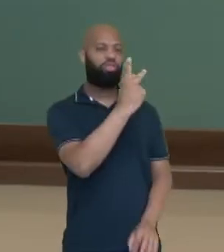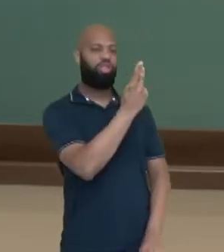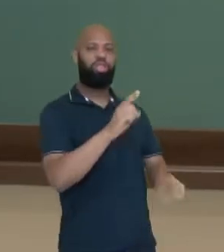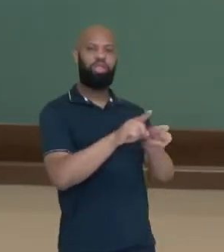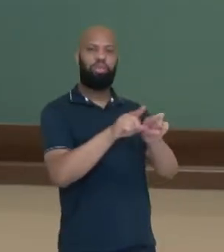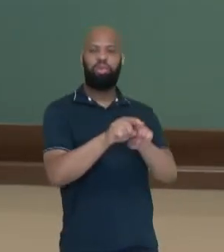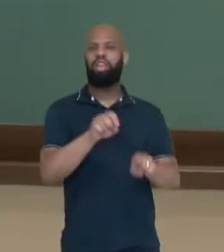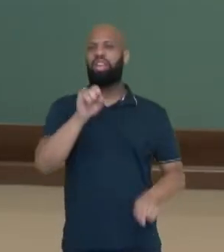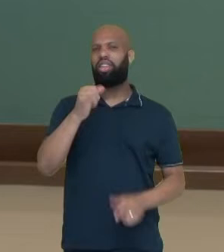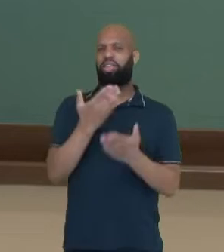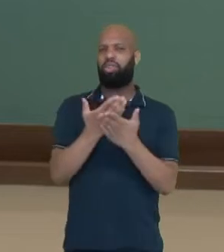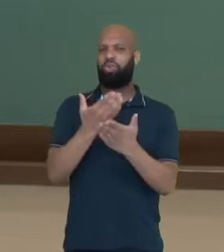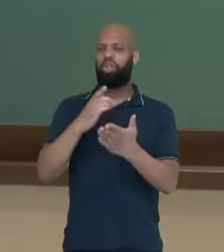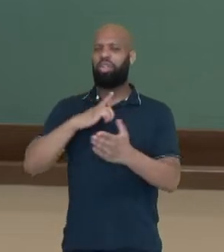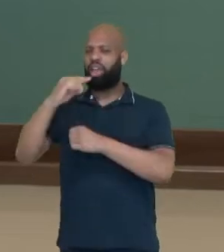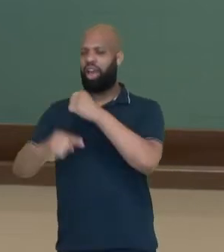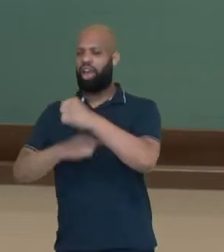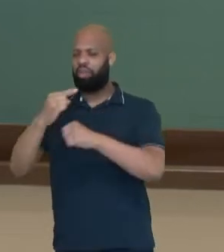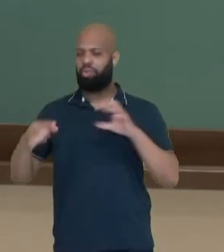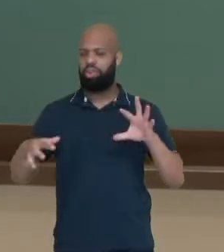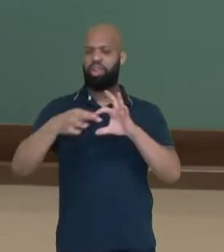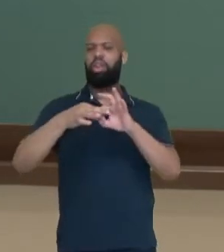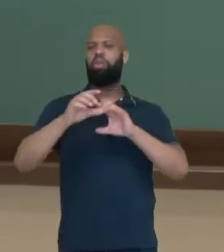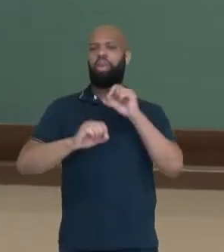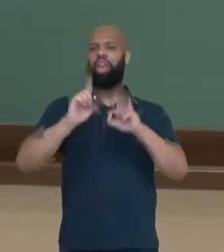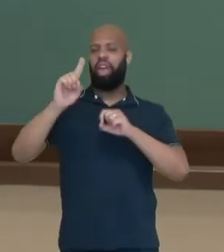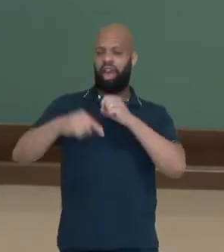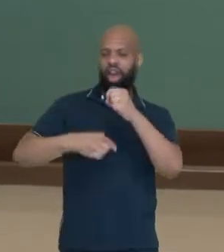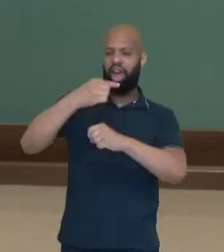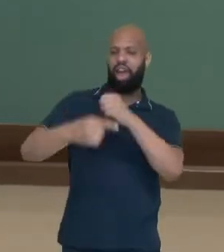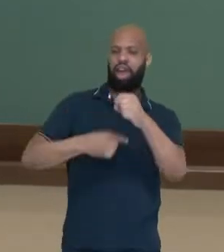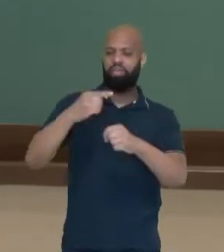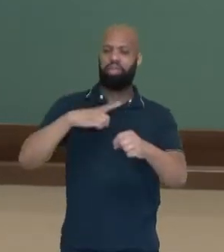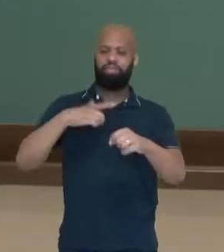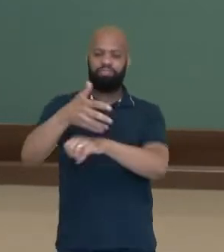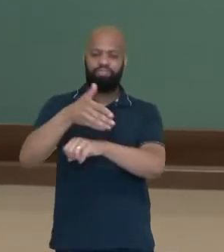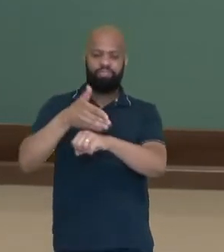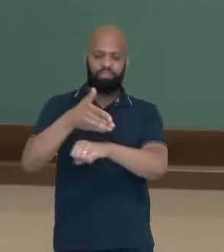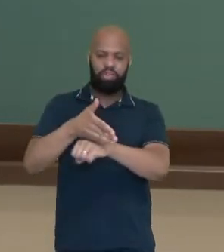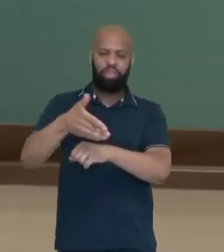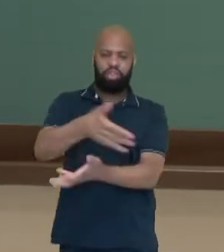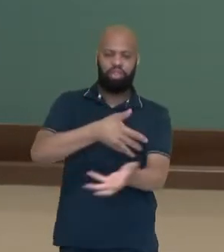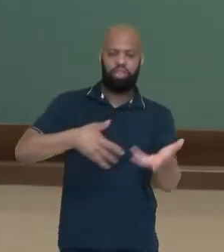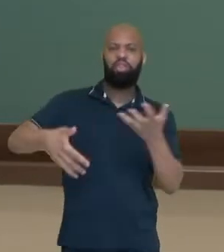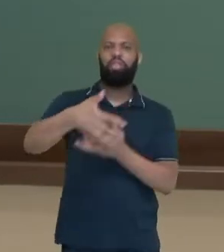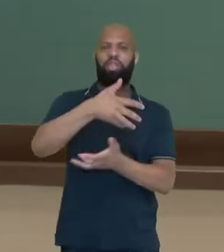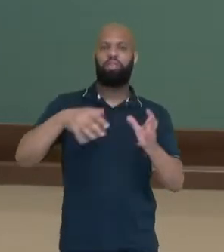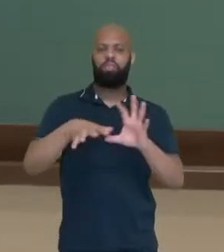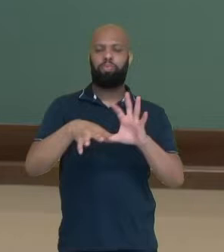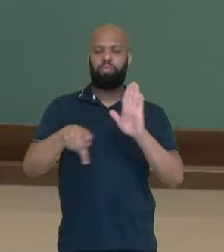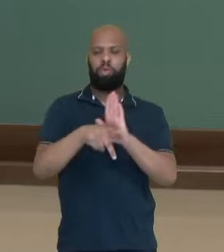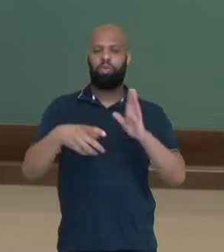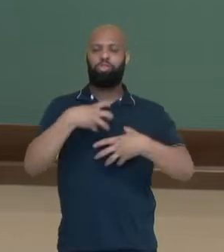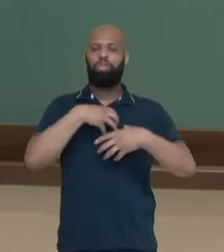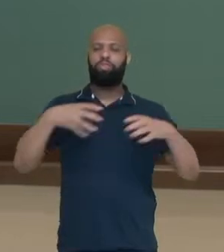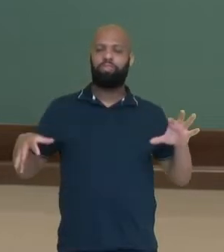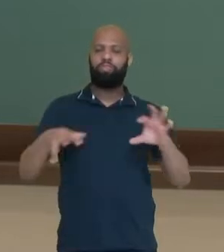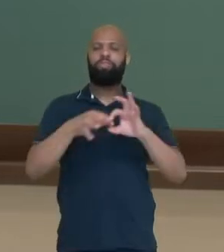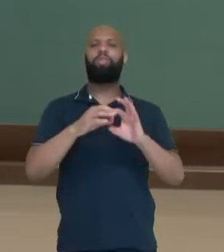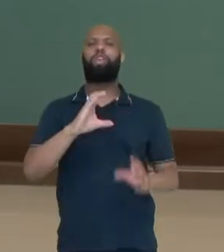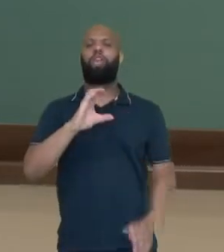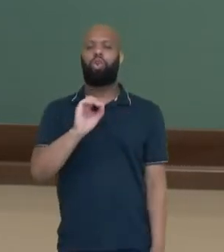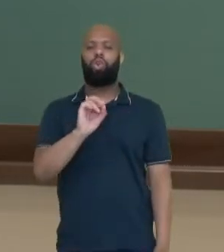a gente fala aqui átomos ligantes, são os átomos que participam da formação do composto covalente. E a imagem mostra